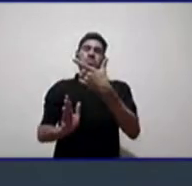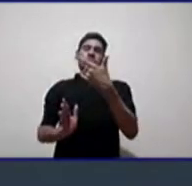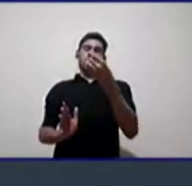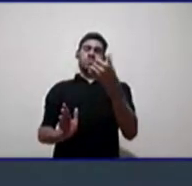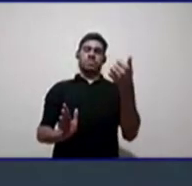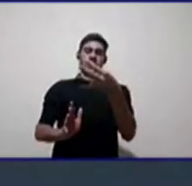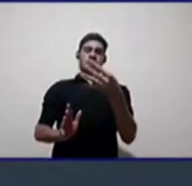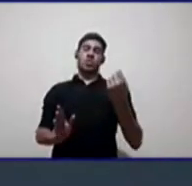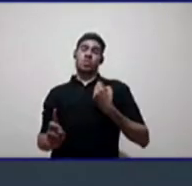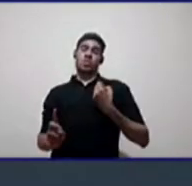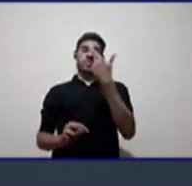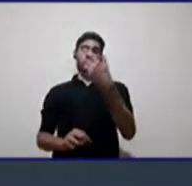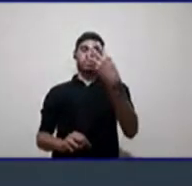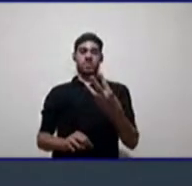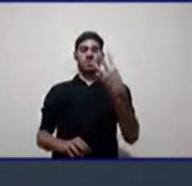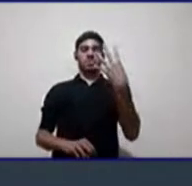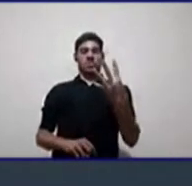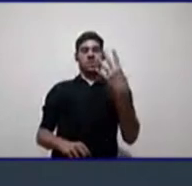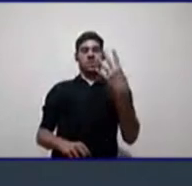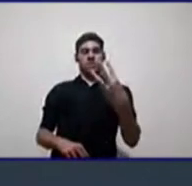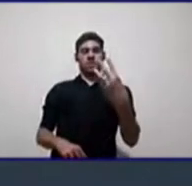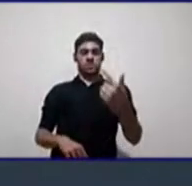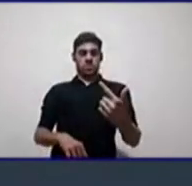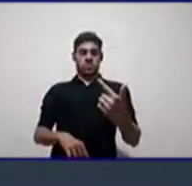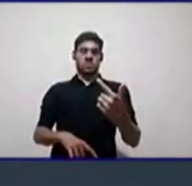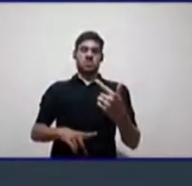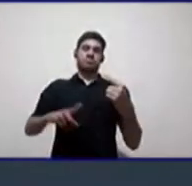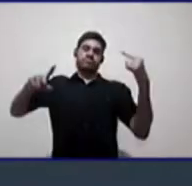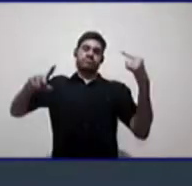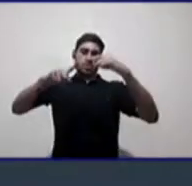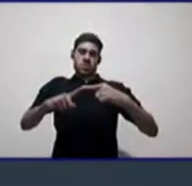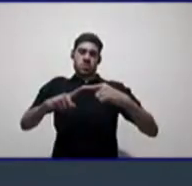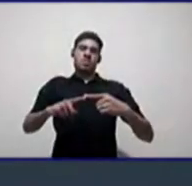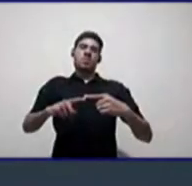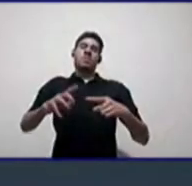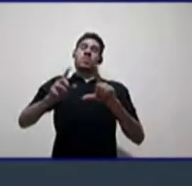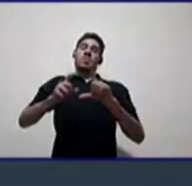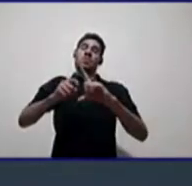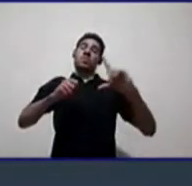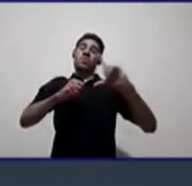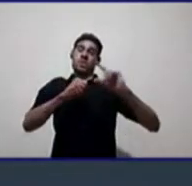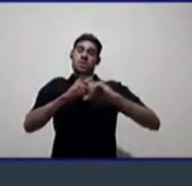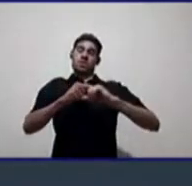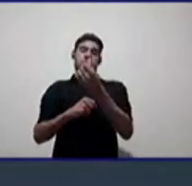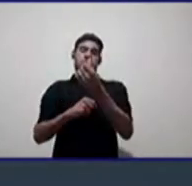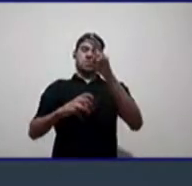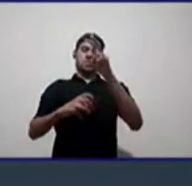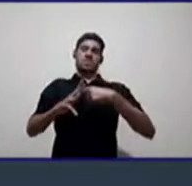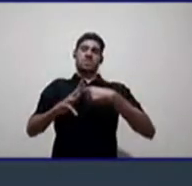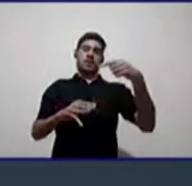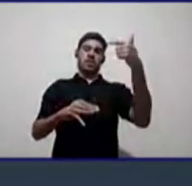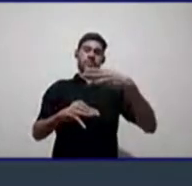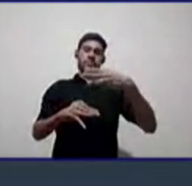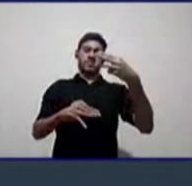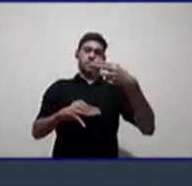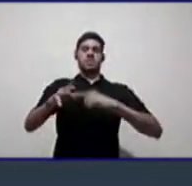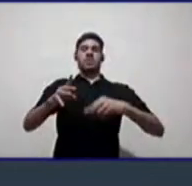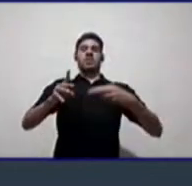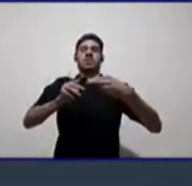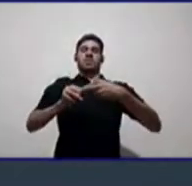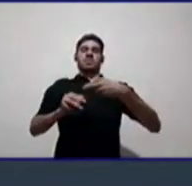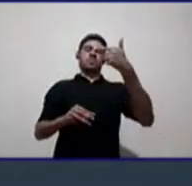número 23432, consoante preconiza o artigo 65, parágrafo 3º, inciso 2,